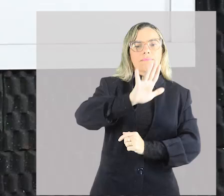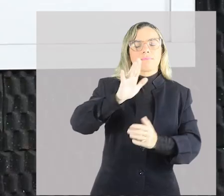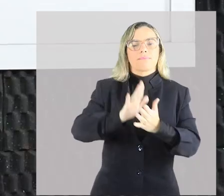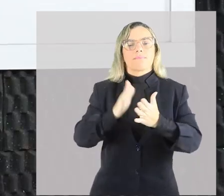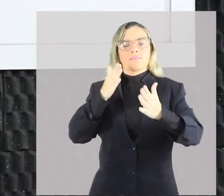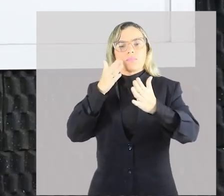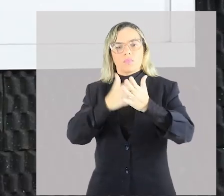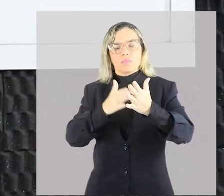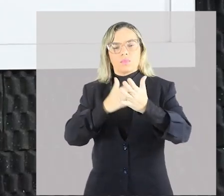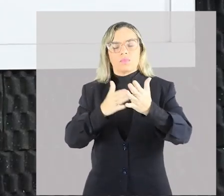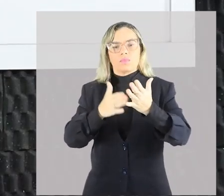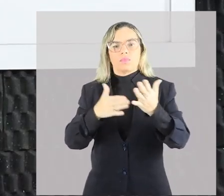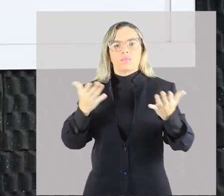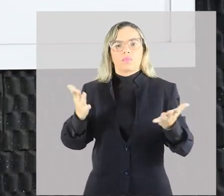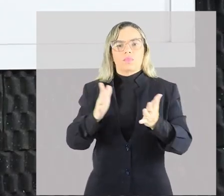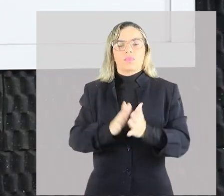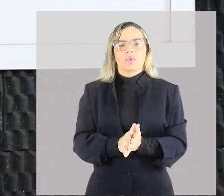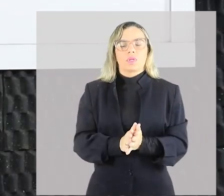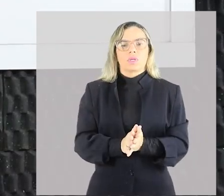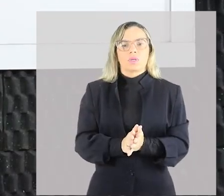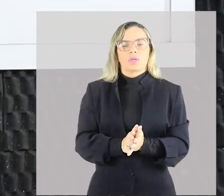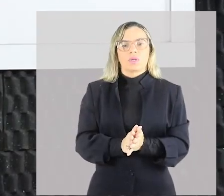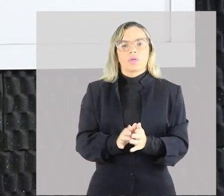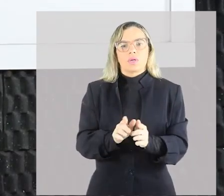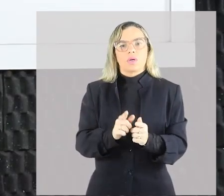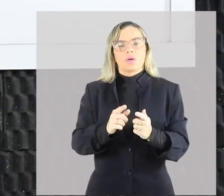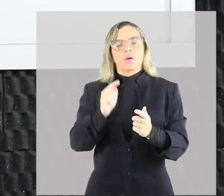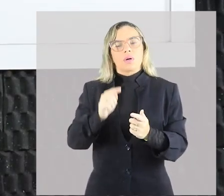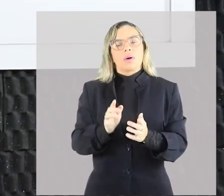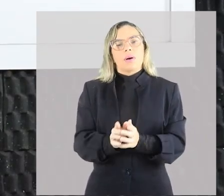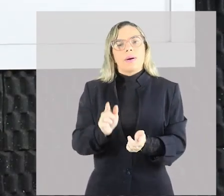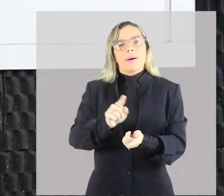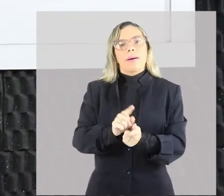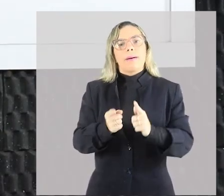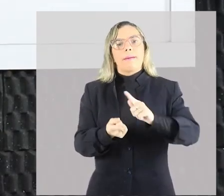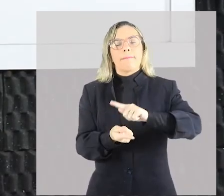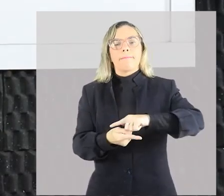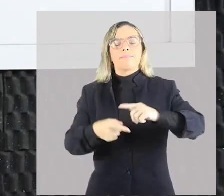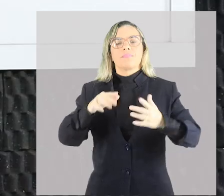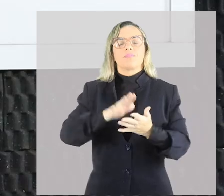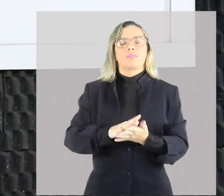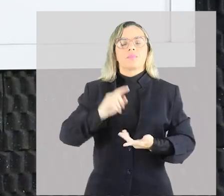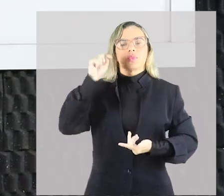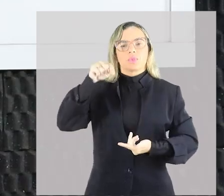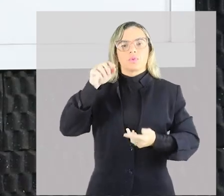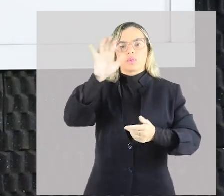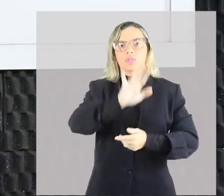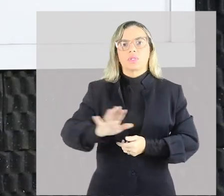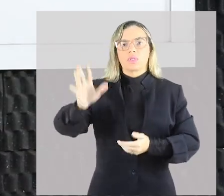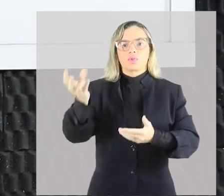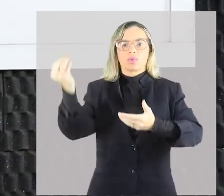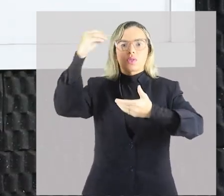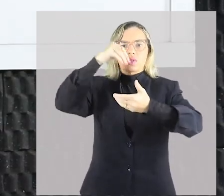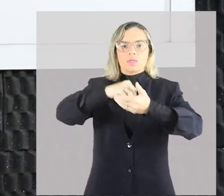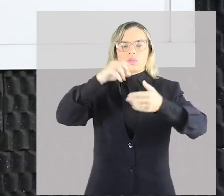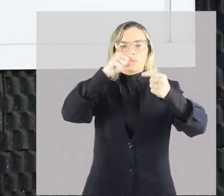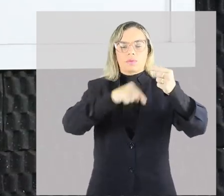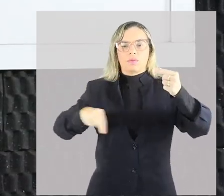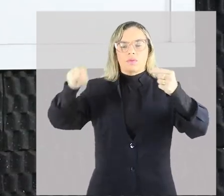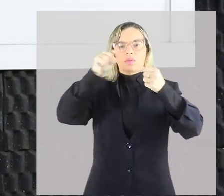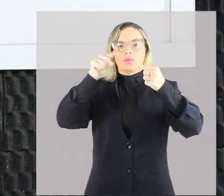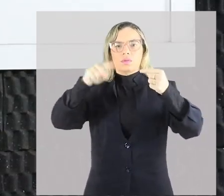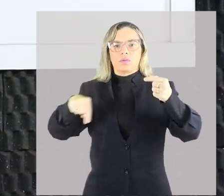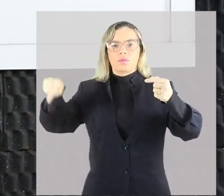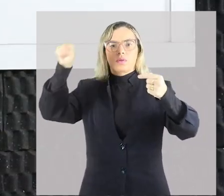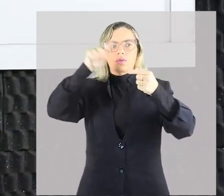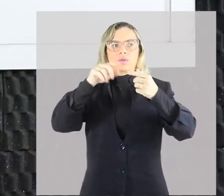um espaço, né, geométrico, onde os elementos que compõem esse conjunto estão dentro daquele espaço. Tá? Um exemplo,